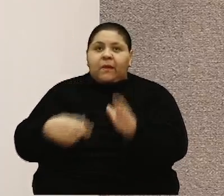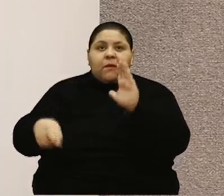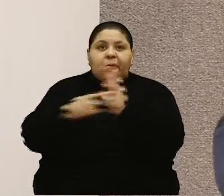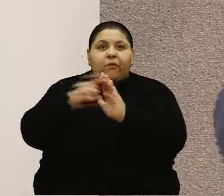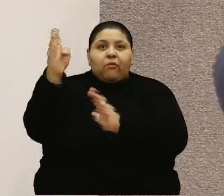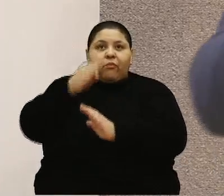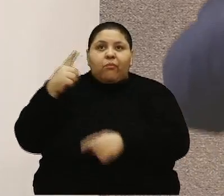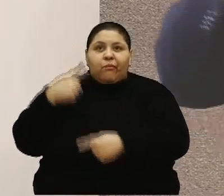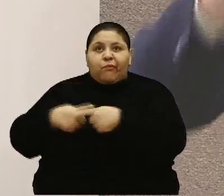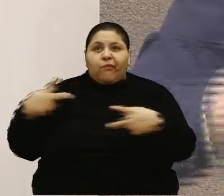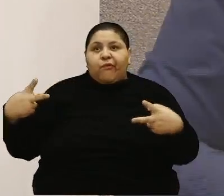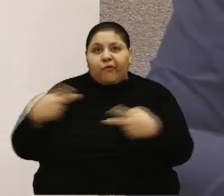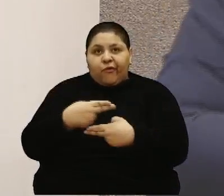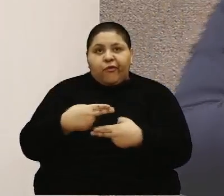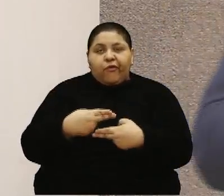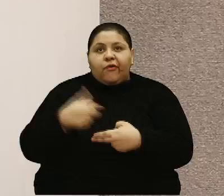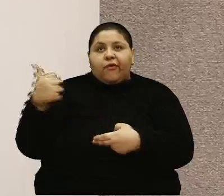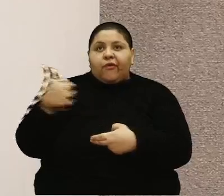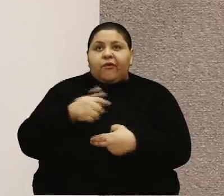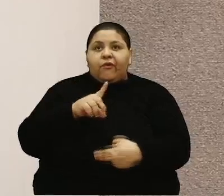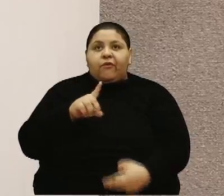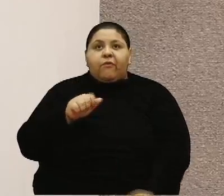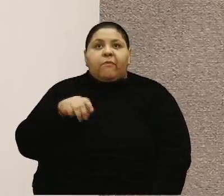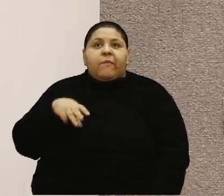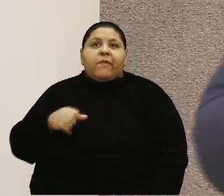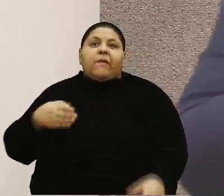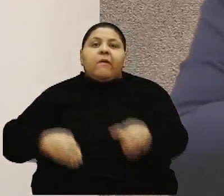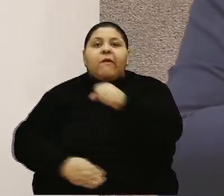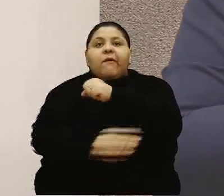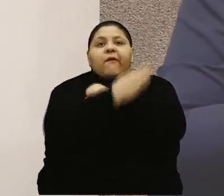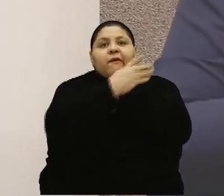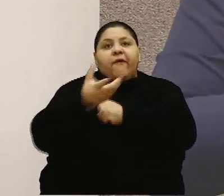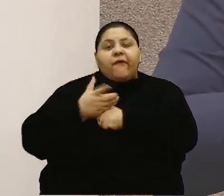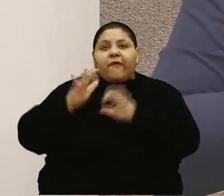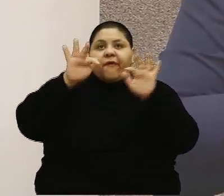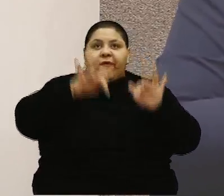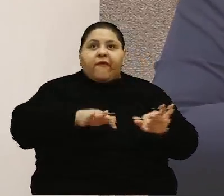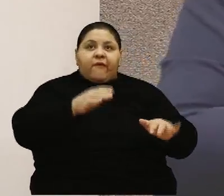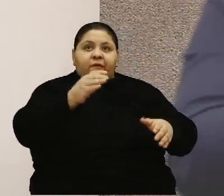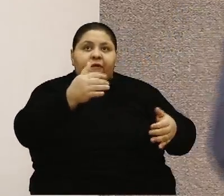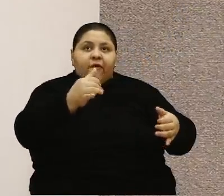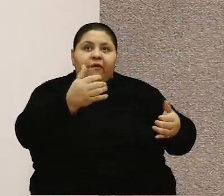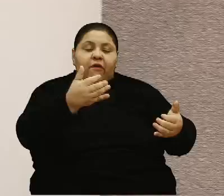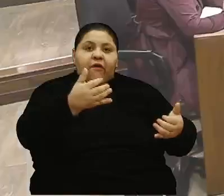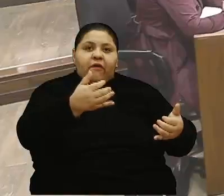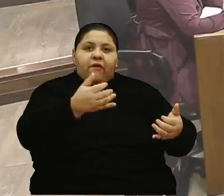de um corte. Enquanto isso, a primeira-dama viaja Brasil afora, querendo combater a fome que ela não resolve no